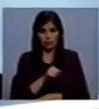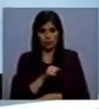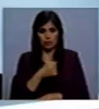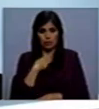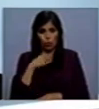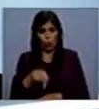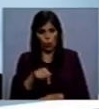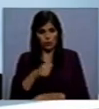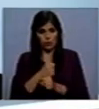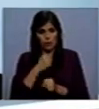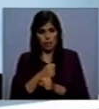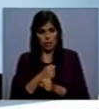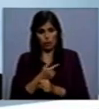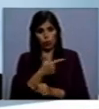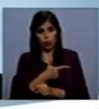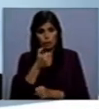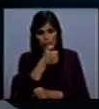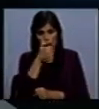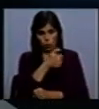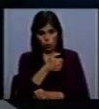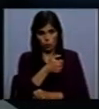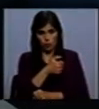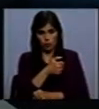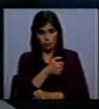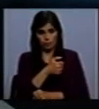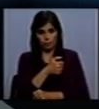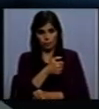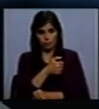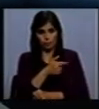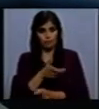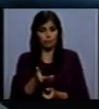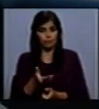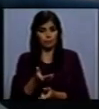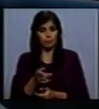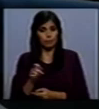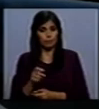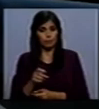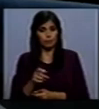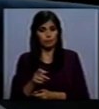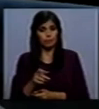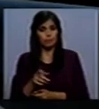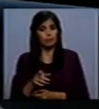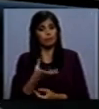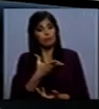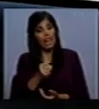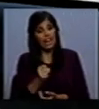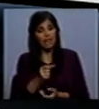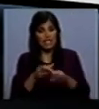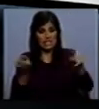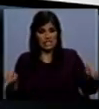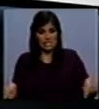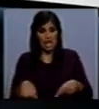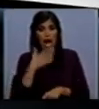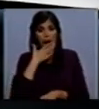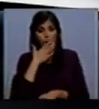hoje com as turmas de 5º ano trazemos para o leva para a sala de aula é essas questões políticas a